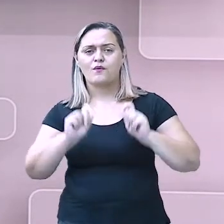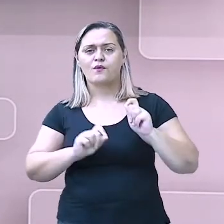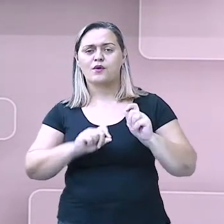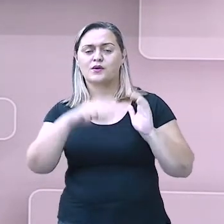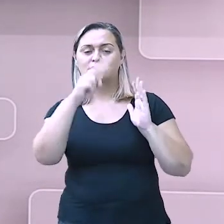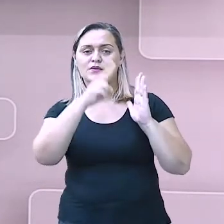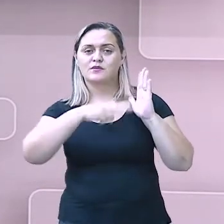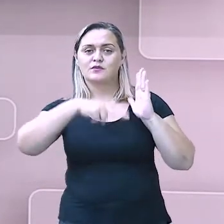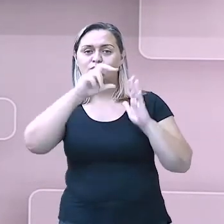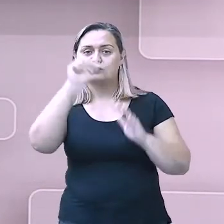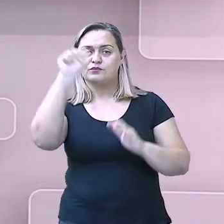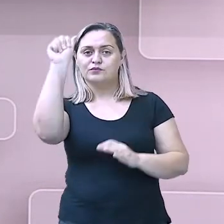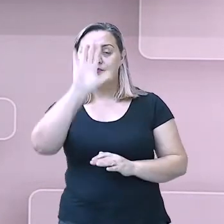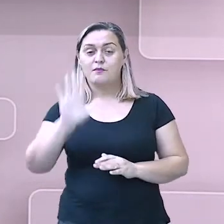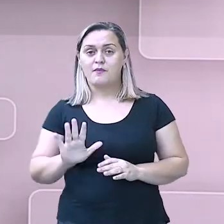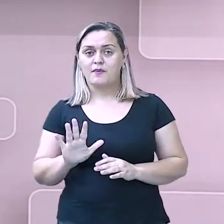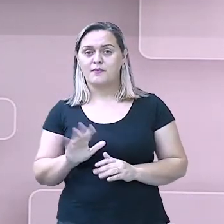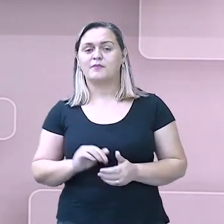mapas. Vamos lá?